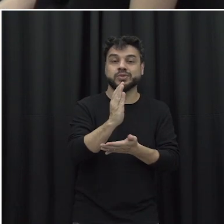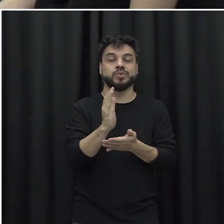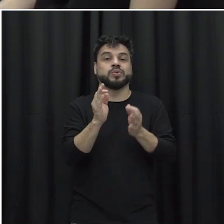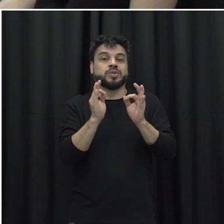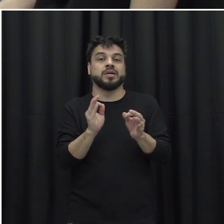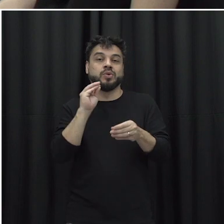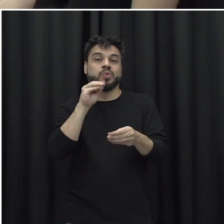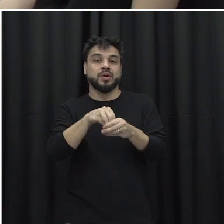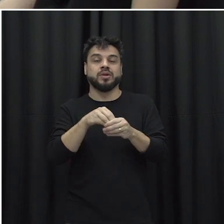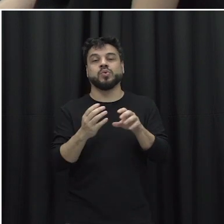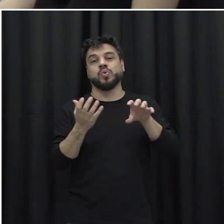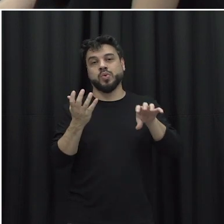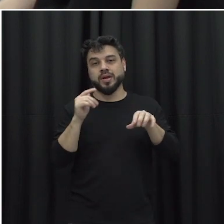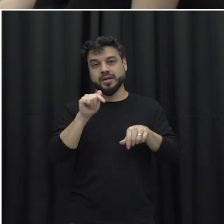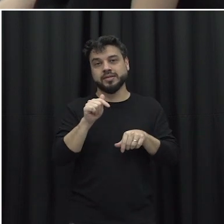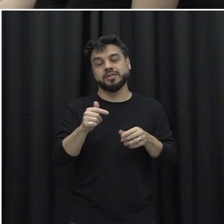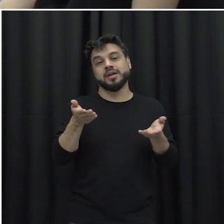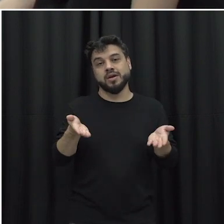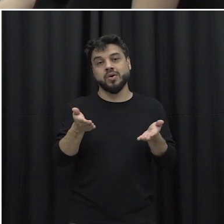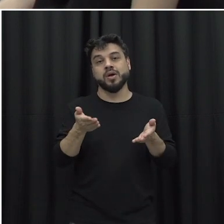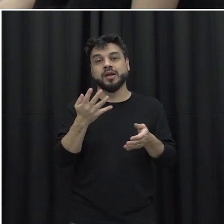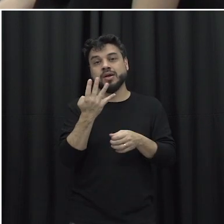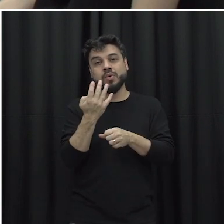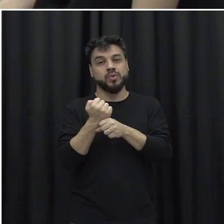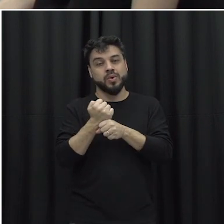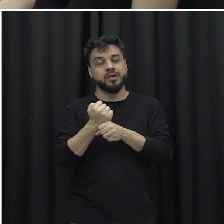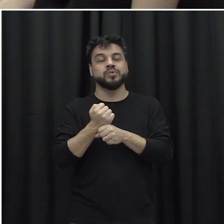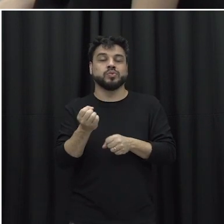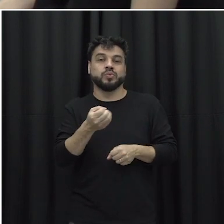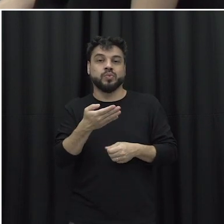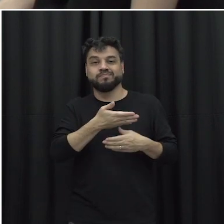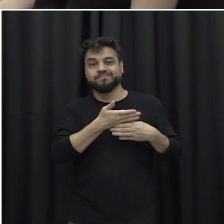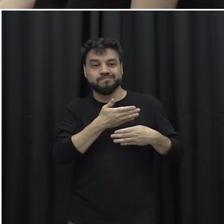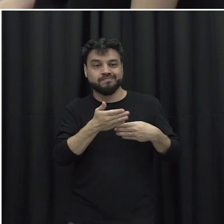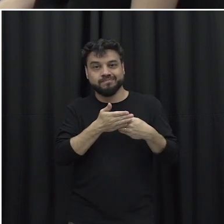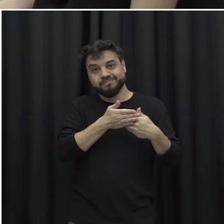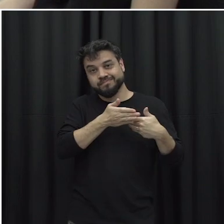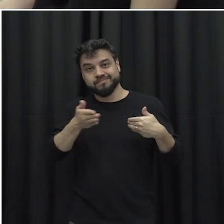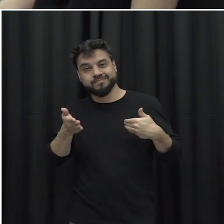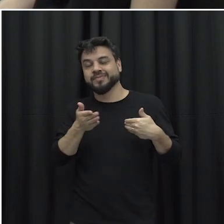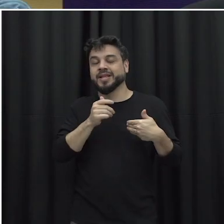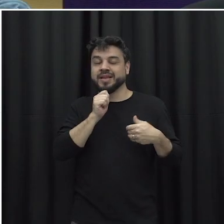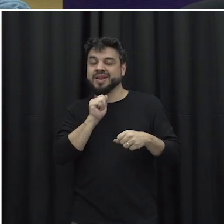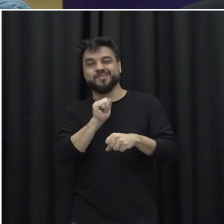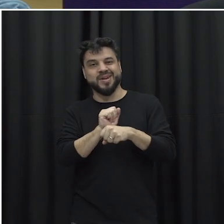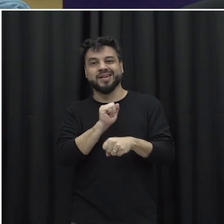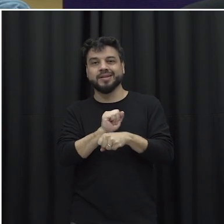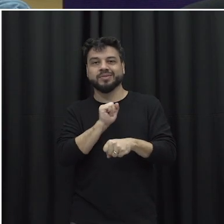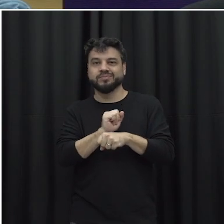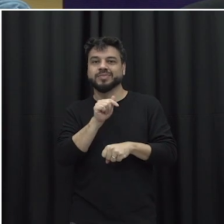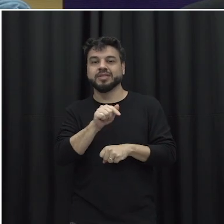ainda dentro desse congresso que a gente tem nesses últimos 4 anos. Então ele está bem parado com relação a